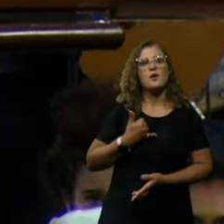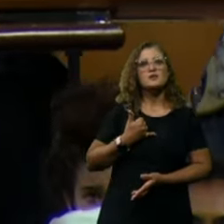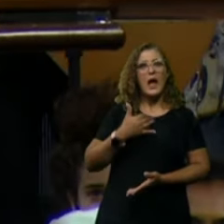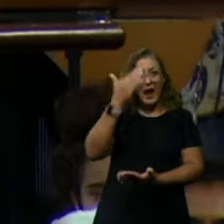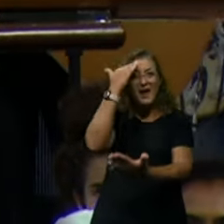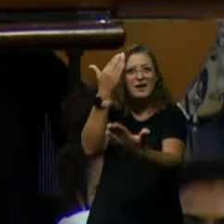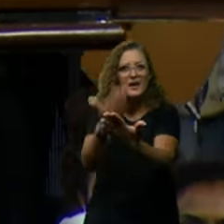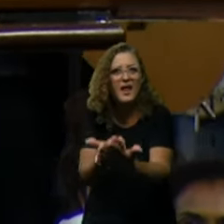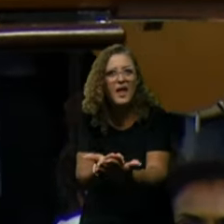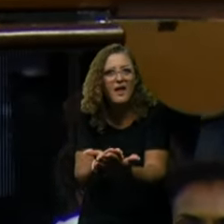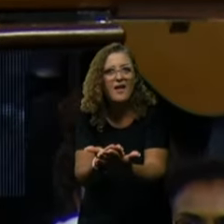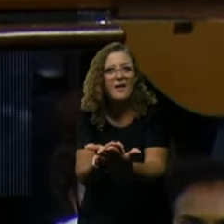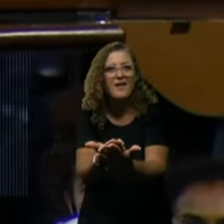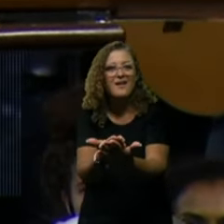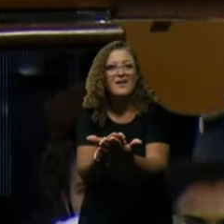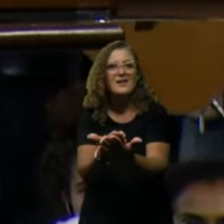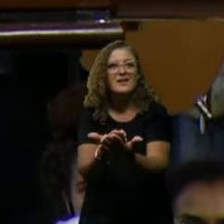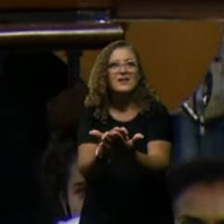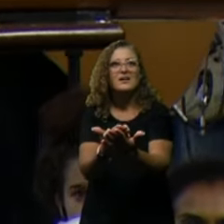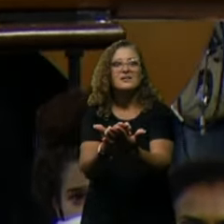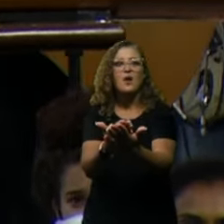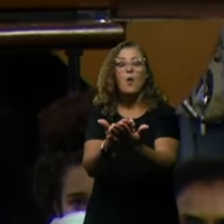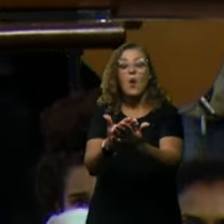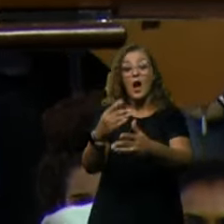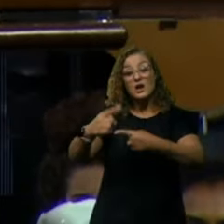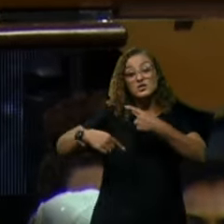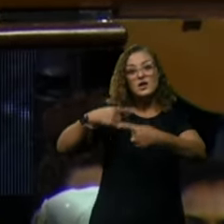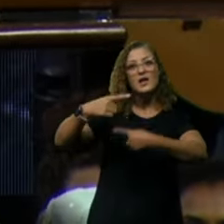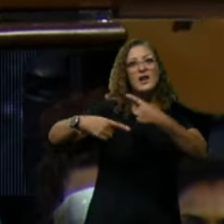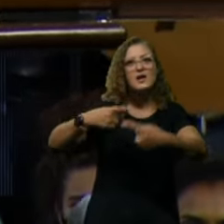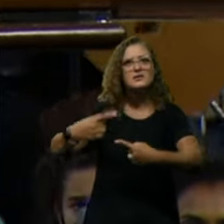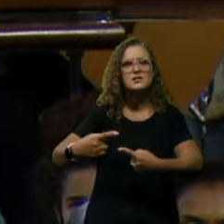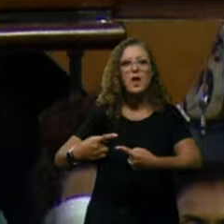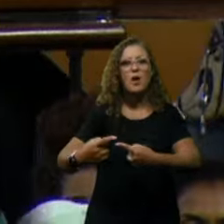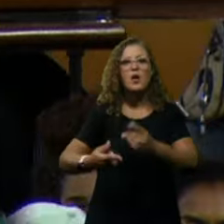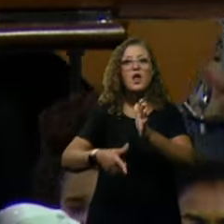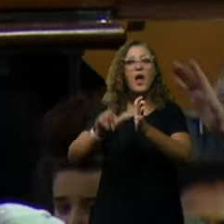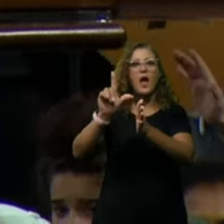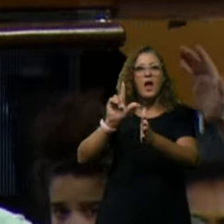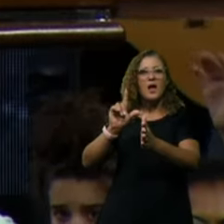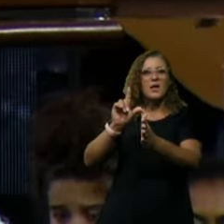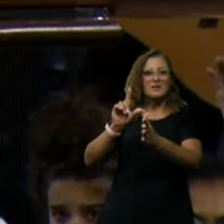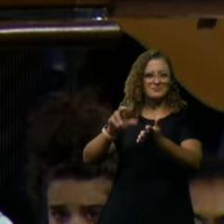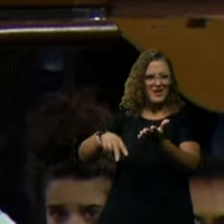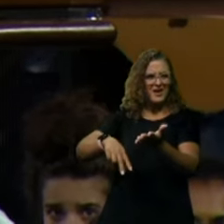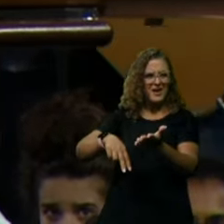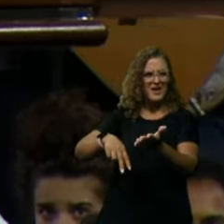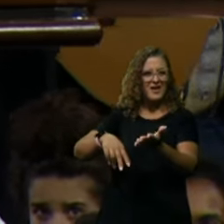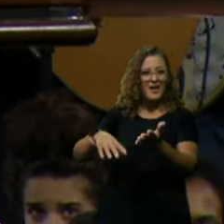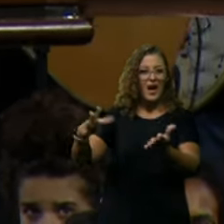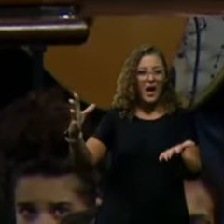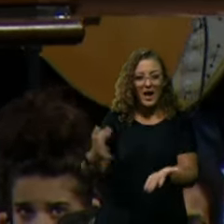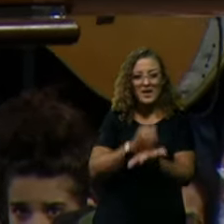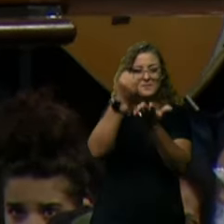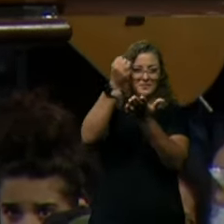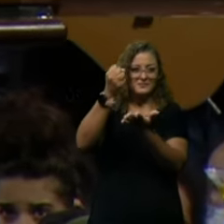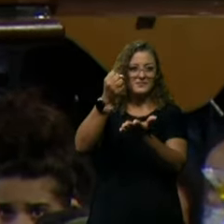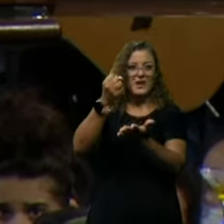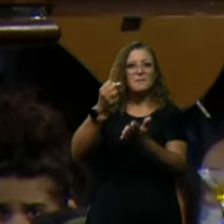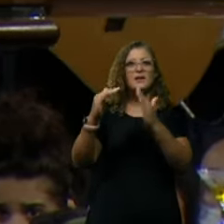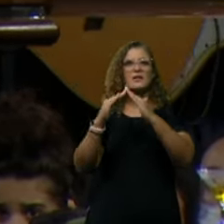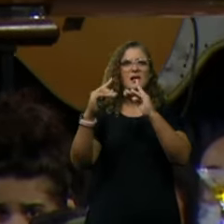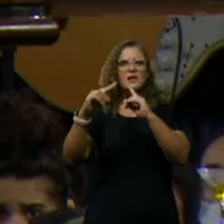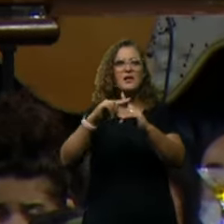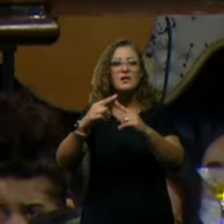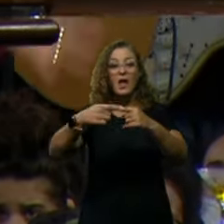a menos que esta geração que antecede o arrebatamento da igreja não é uma geração que inaugura e abre